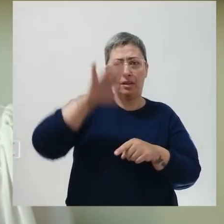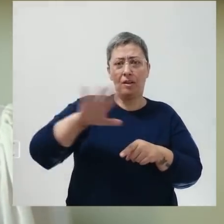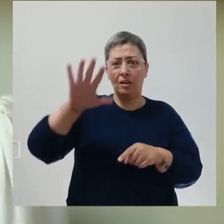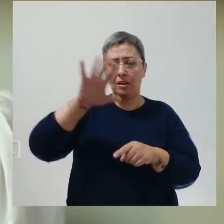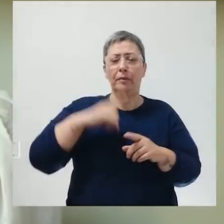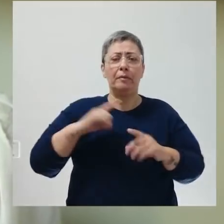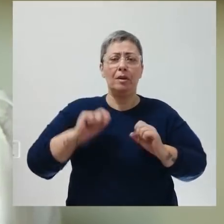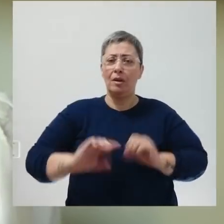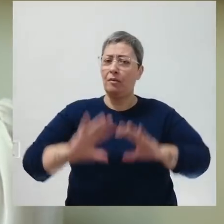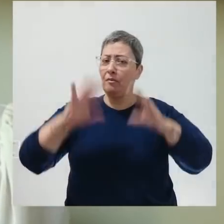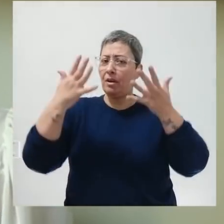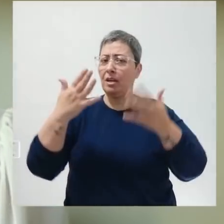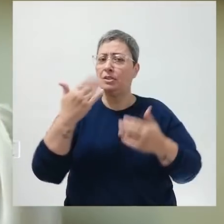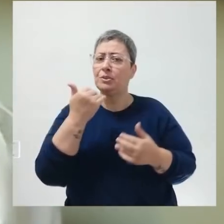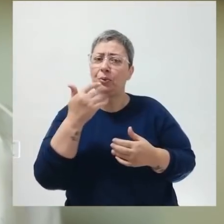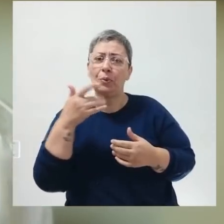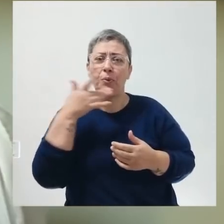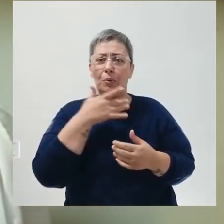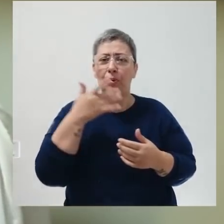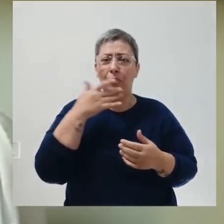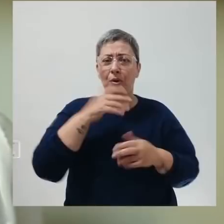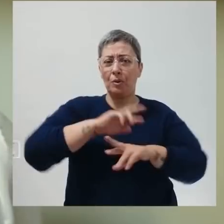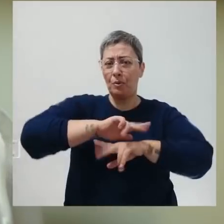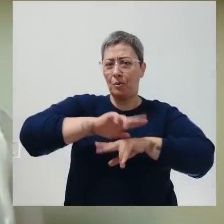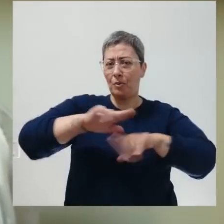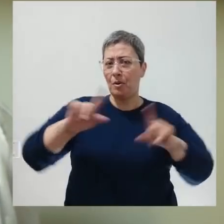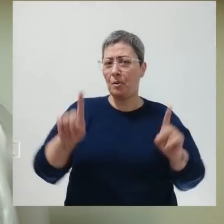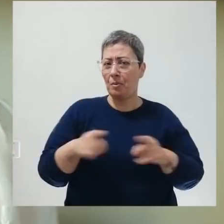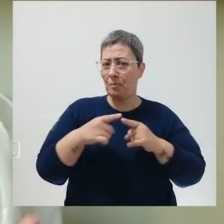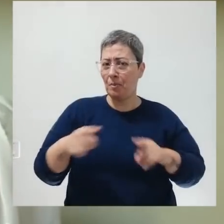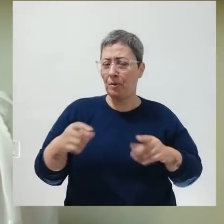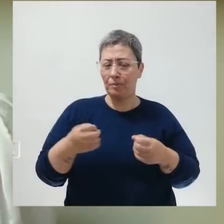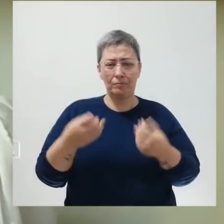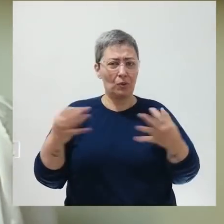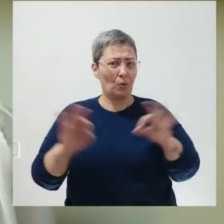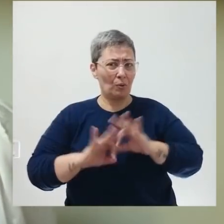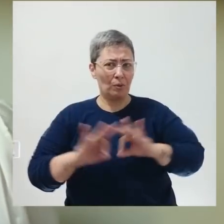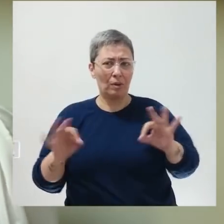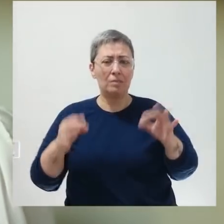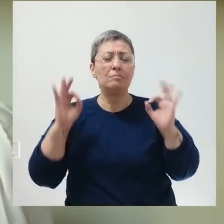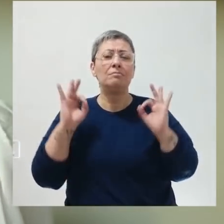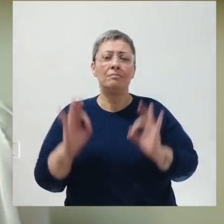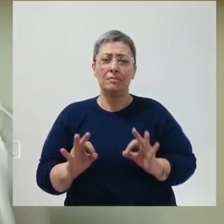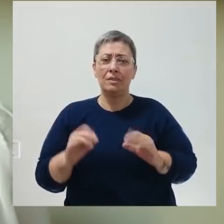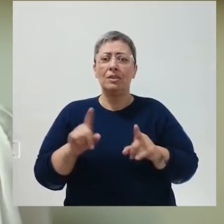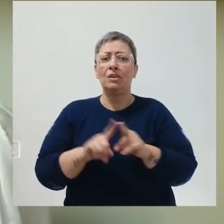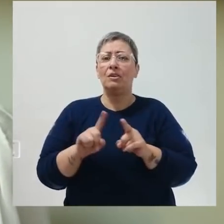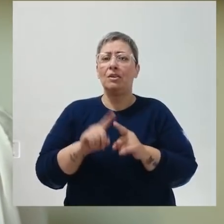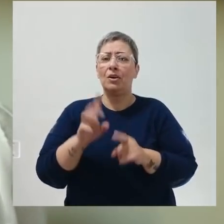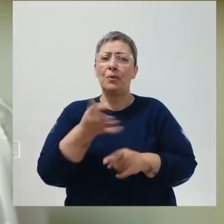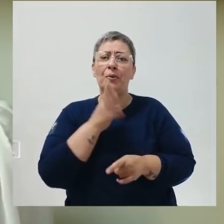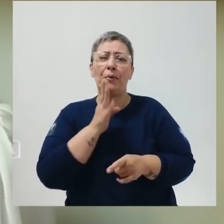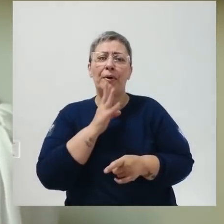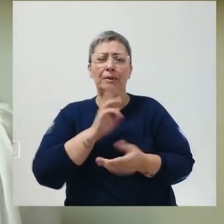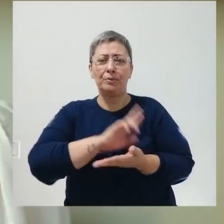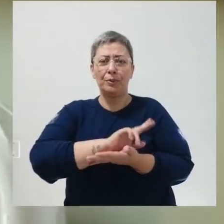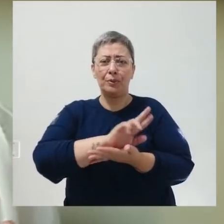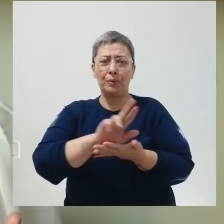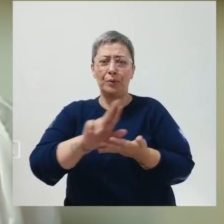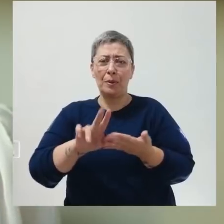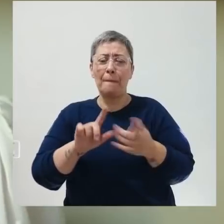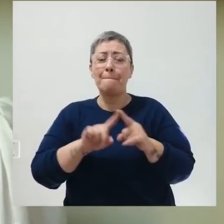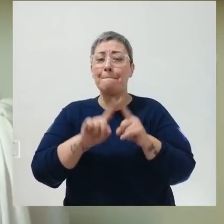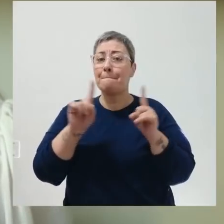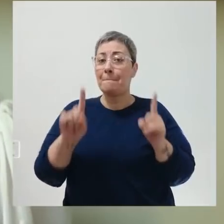muitas festas, comidas gostosas e muita música boa. Eu tenho certeza que vocês conhecem muitas coisas,